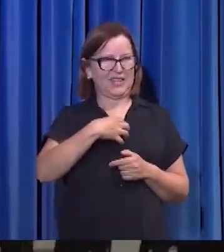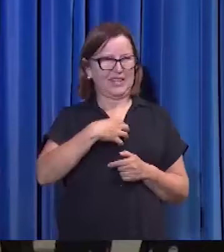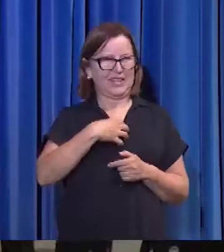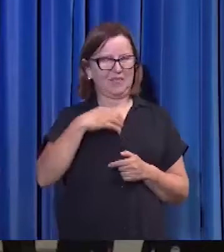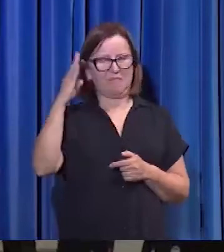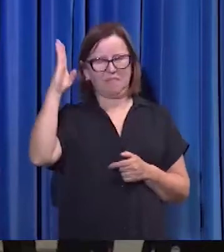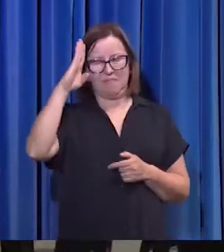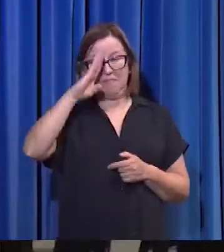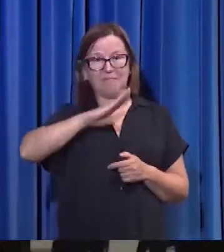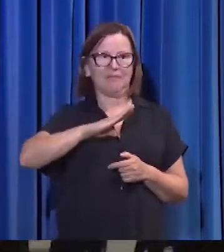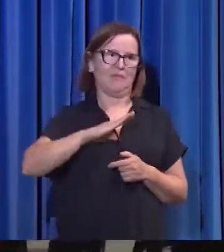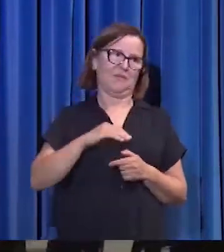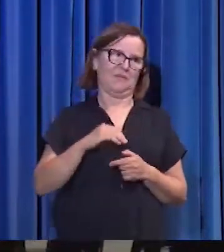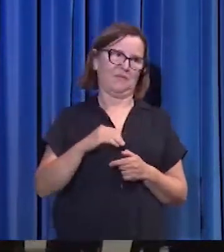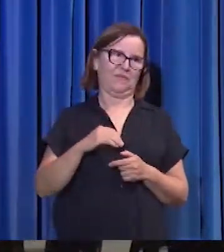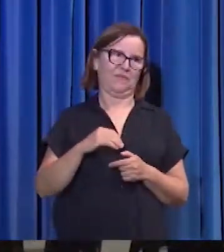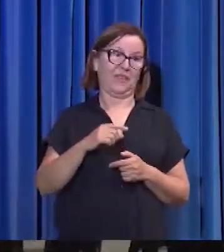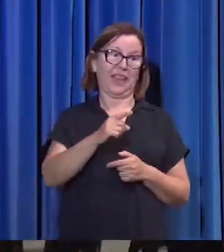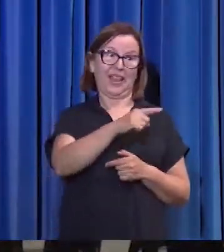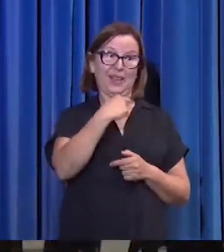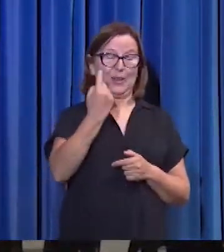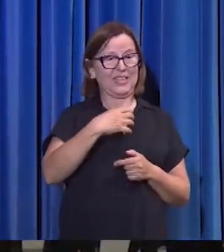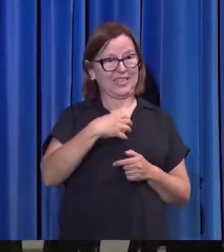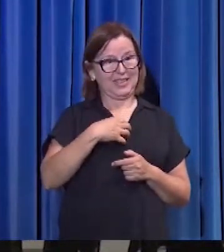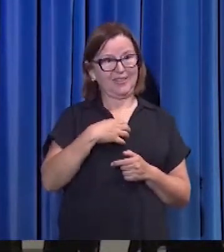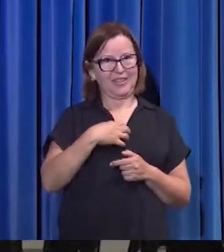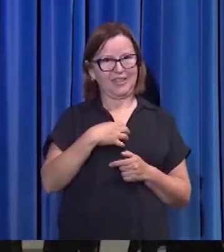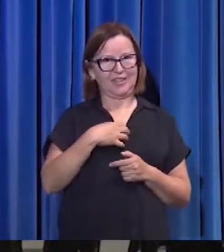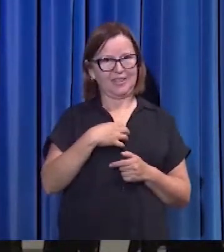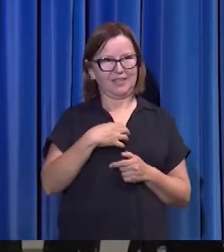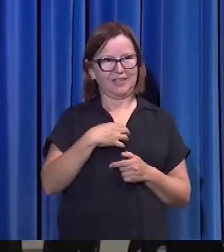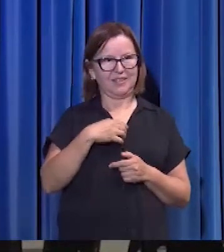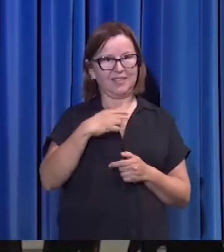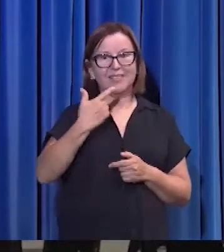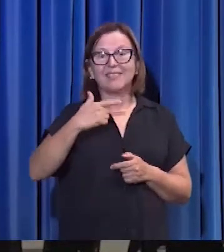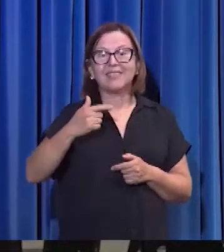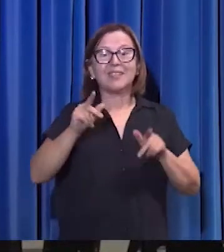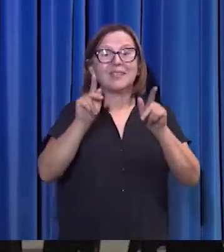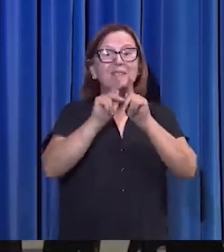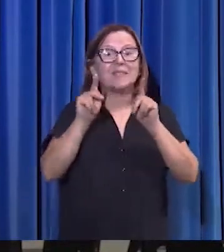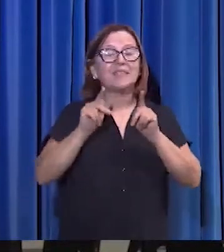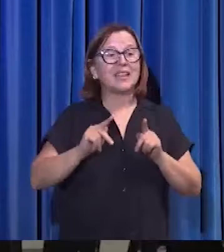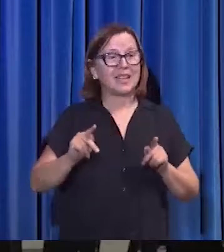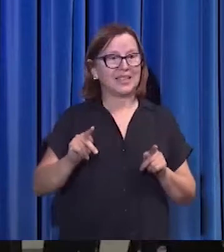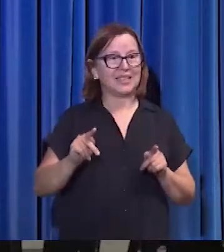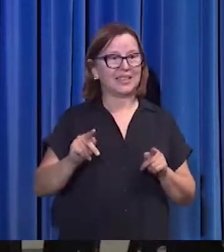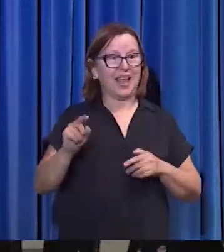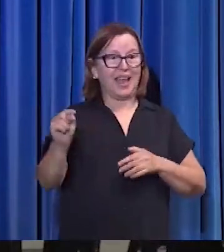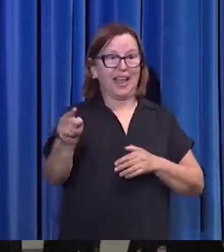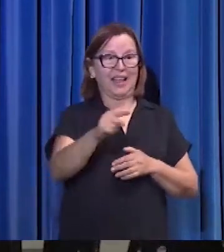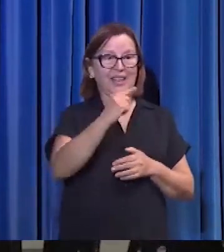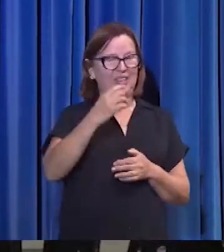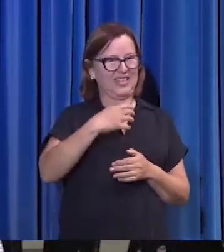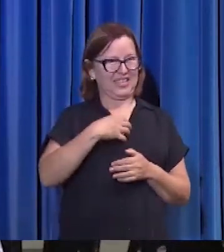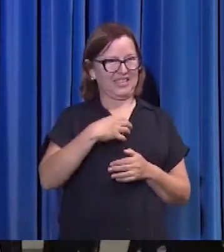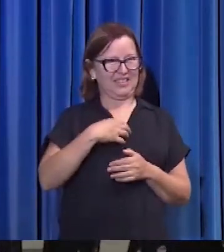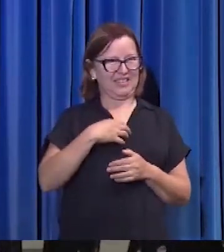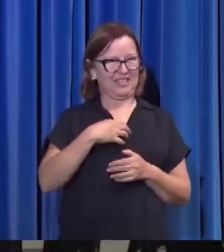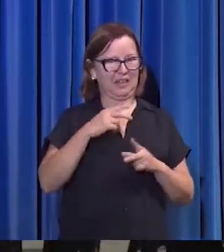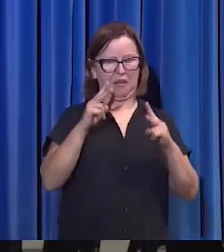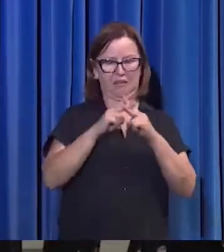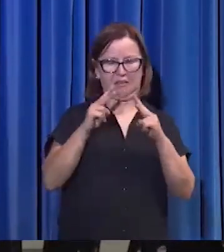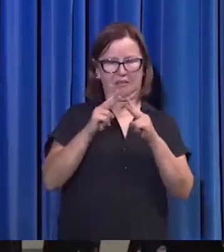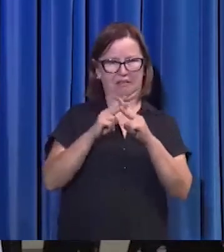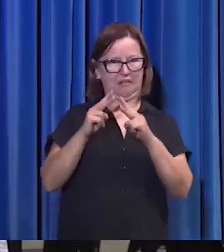maligna. A nossa natureza não tem paz. A nossa natureza é